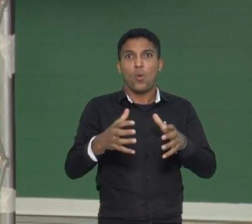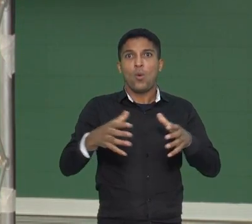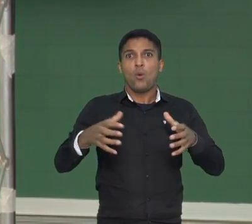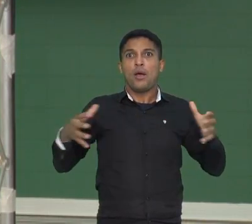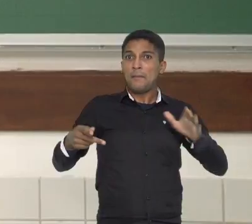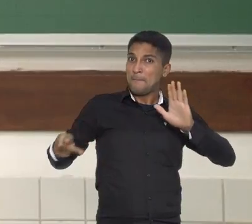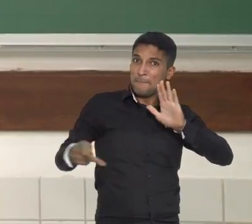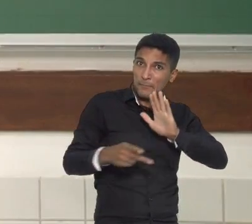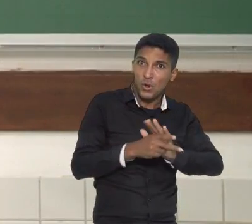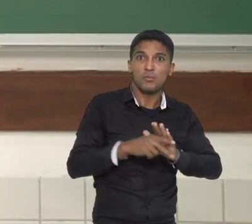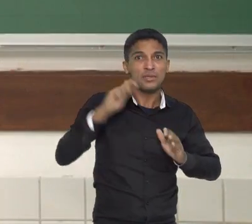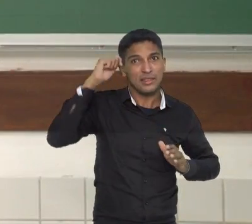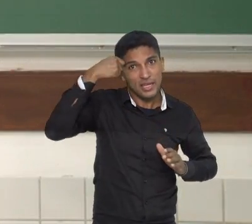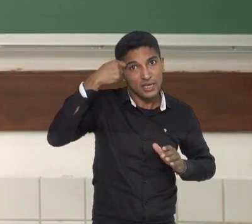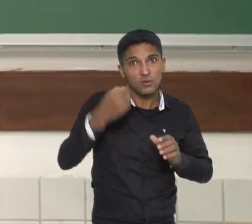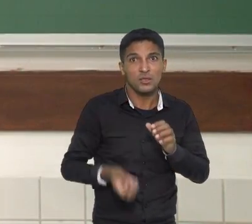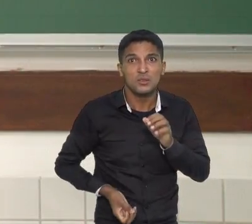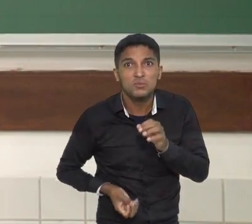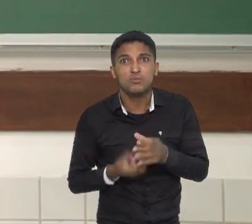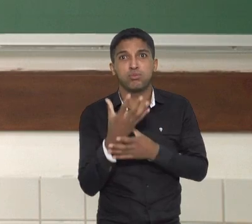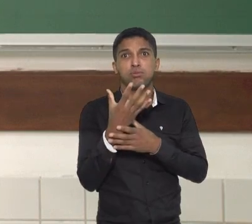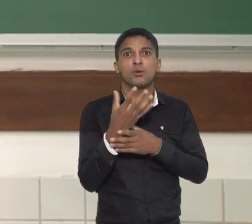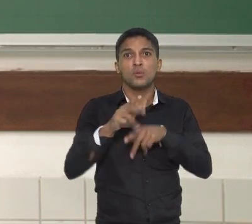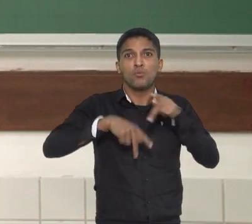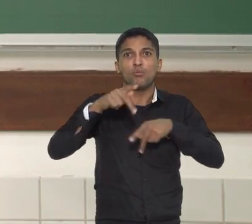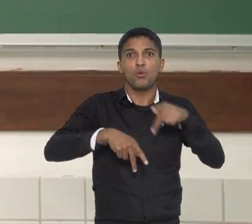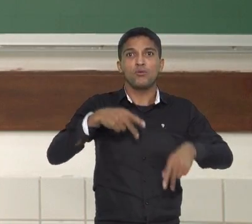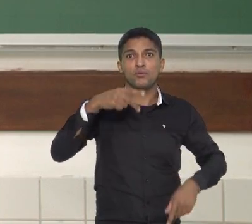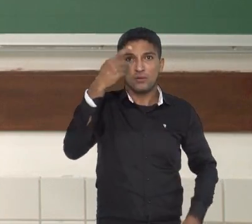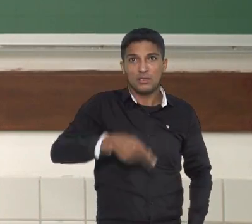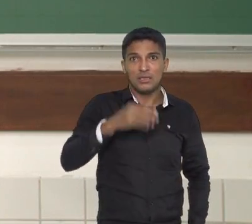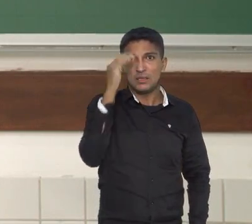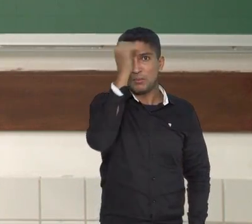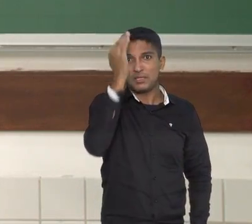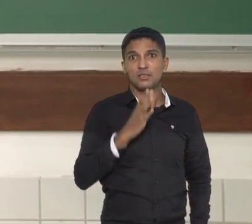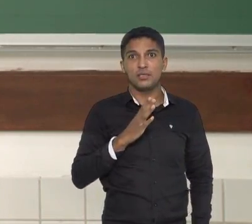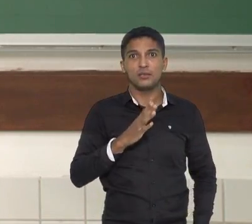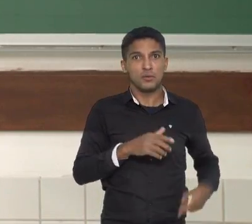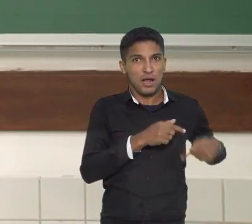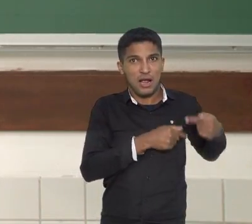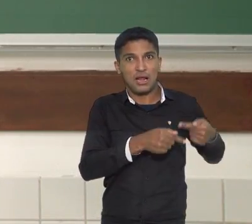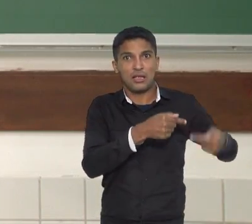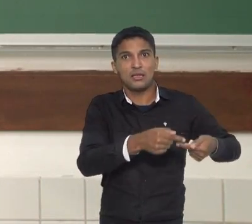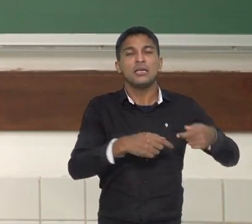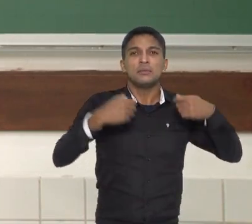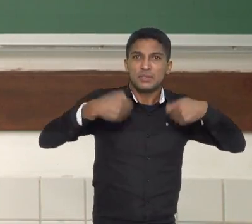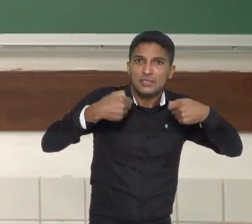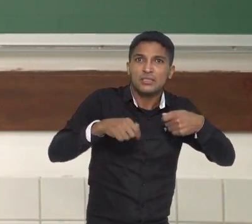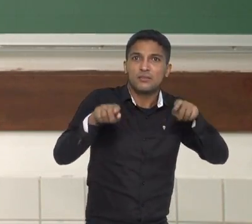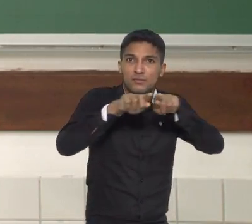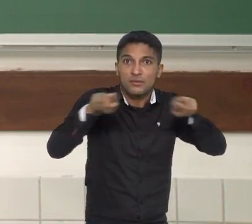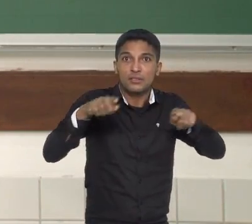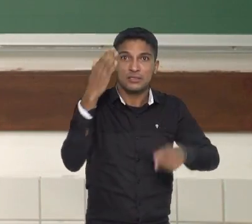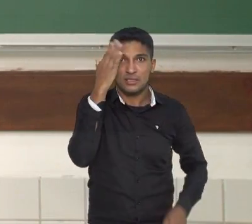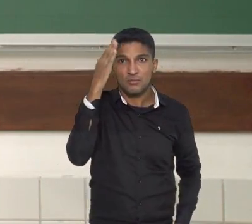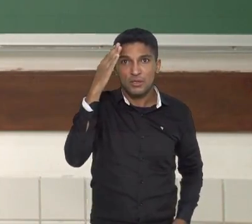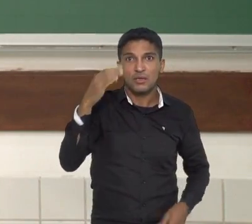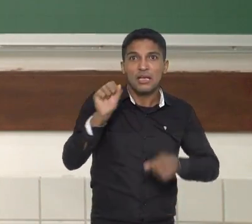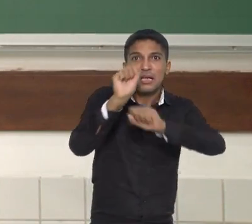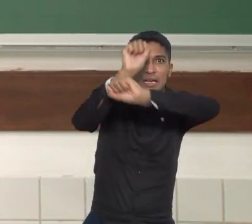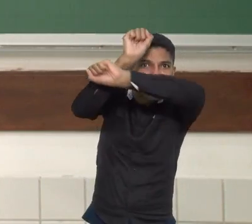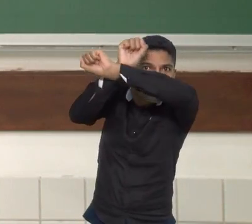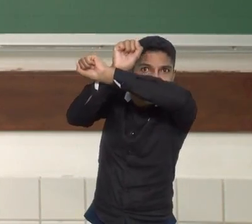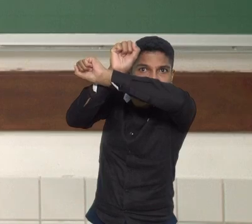isso? Significa que precisamos entender que a escravidão que aconteceu no Brasil por mais de 3